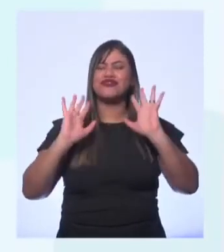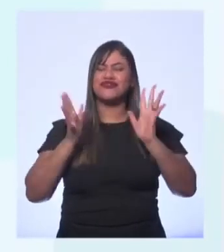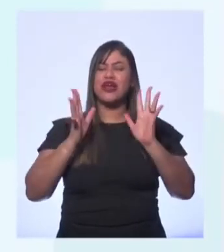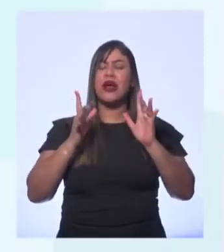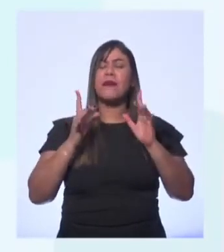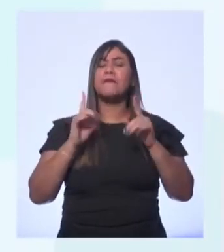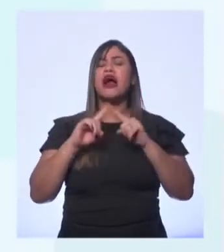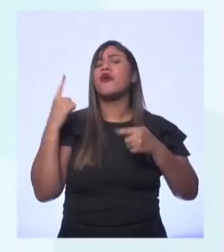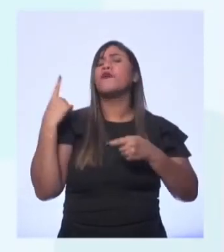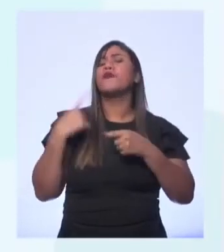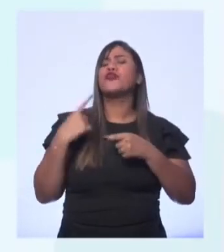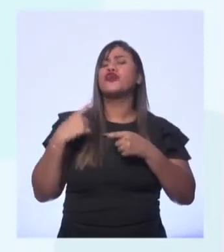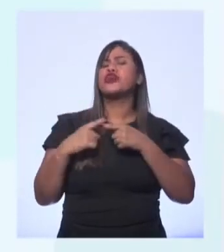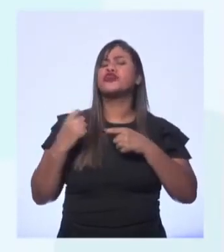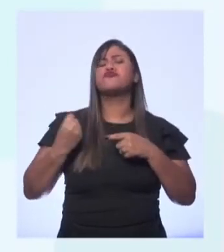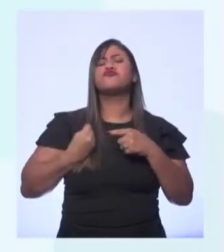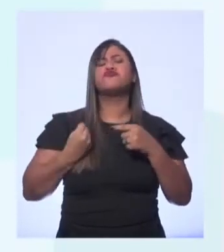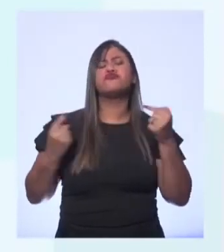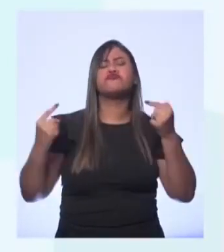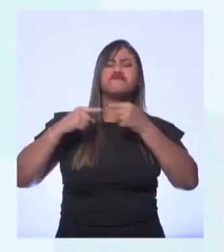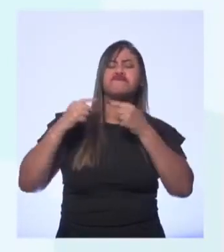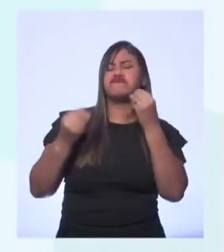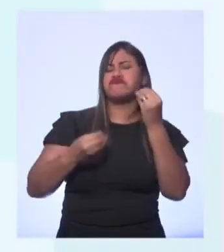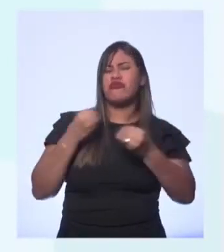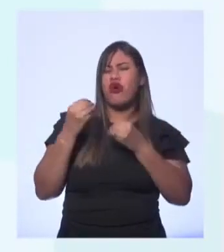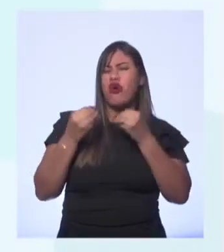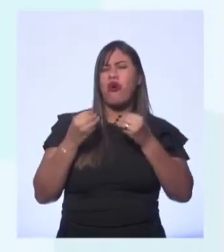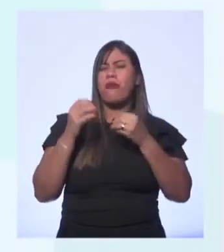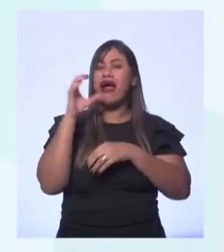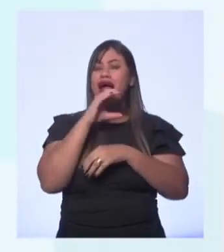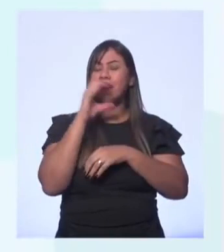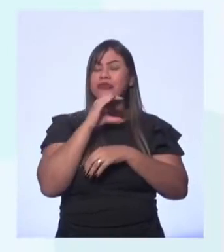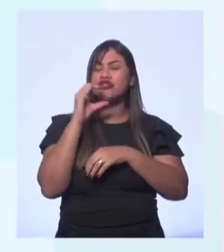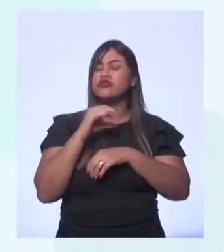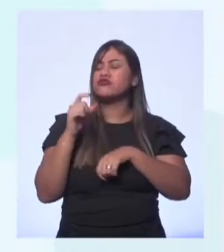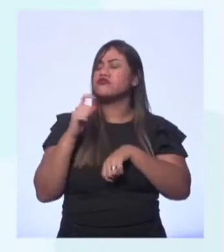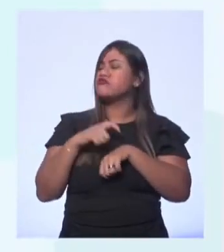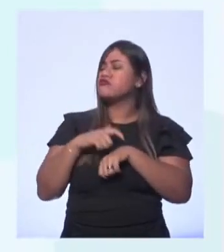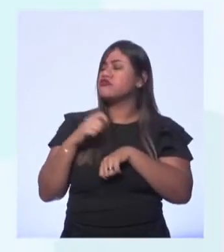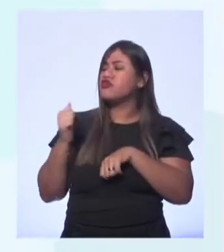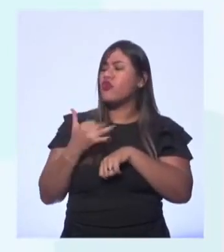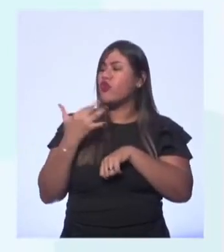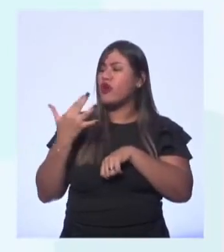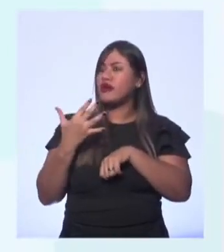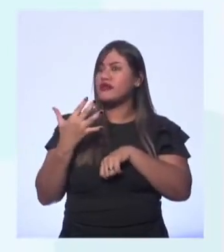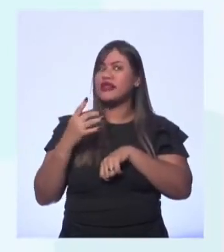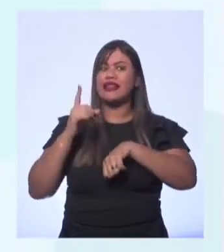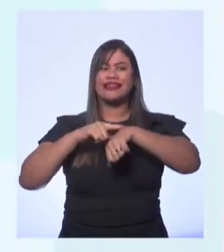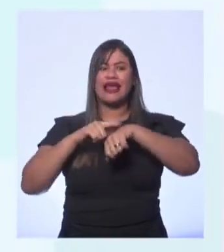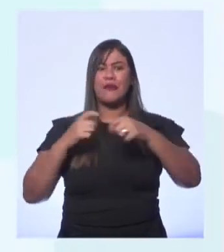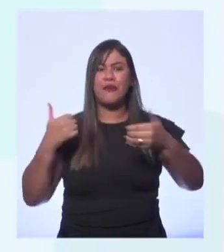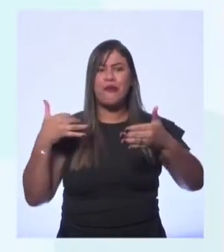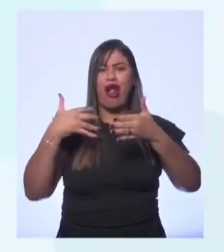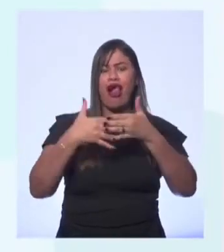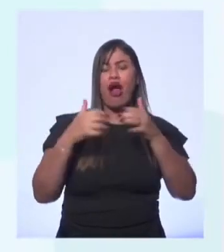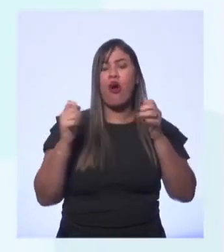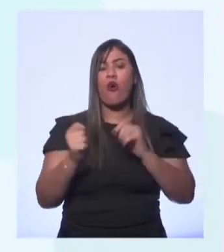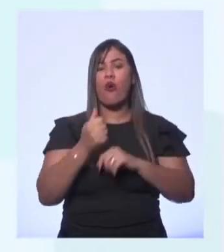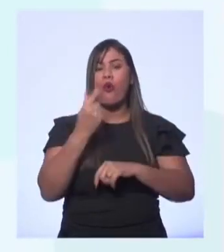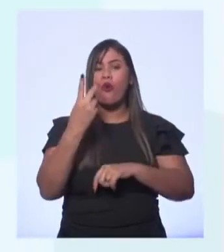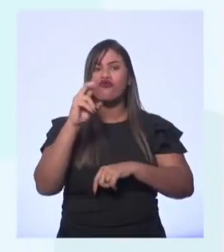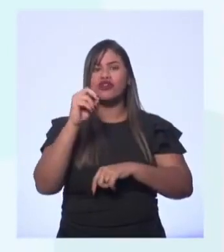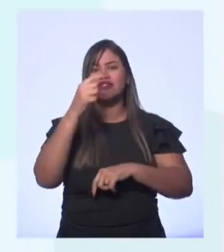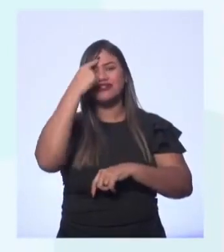por quê, ou que número é esse, ou algo do tipo, mas bem rapidinho, professora Inês. Bem rapidinho mesmo, porque nossa aula está acabando. Então,